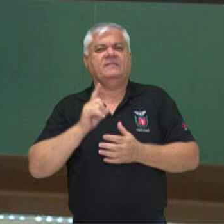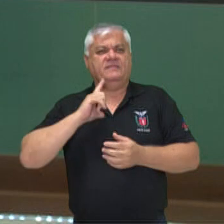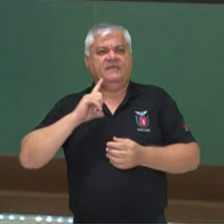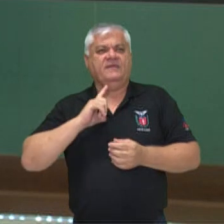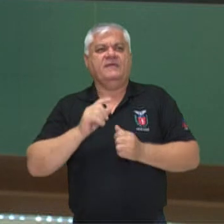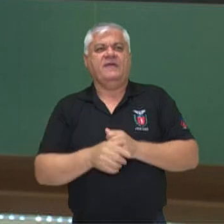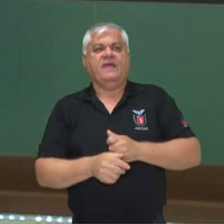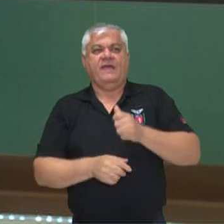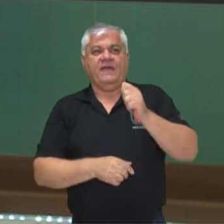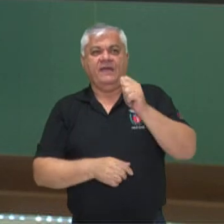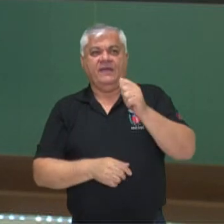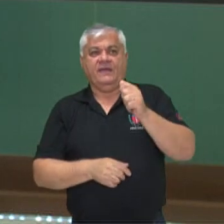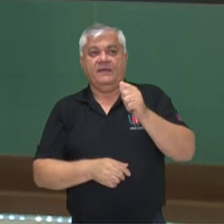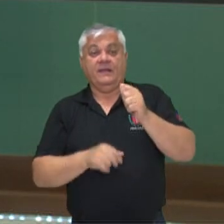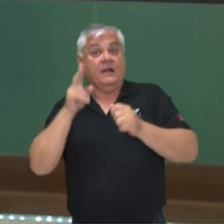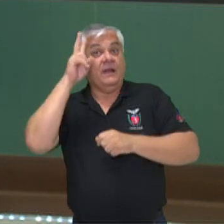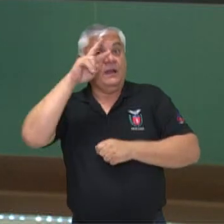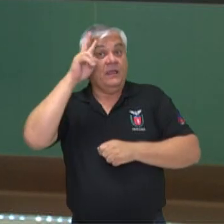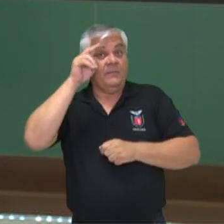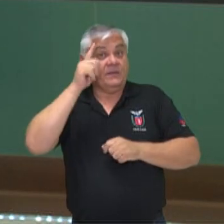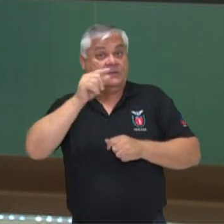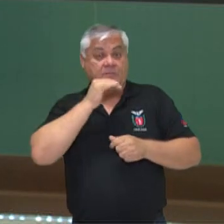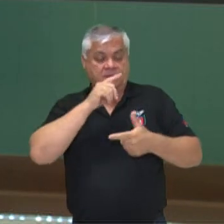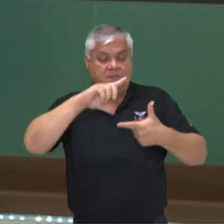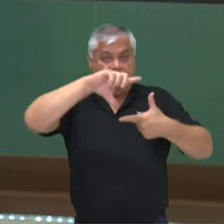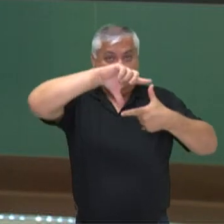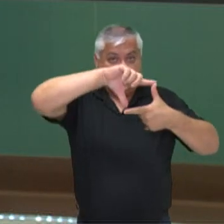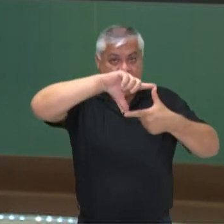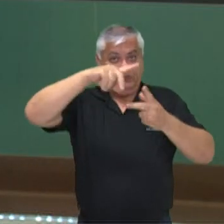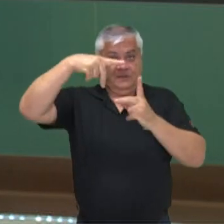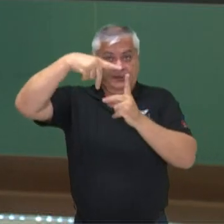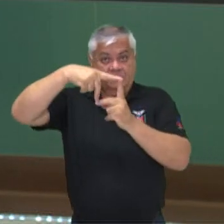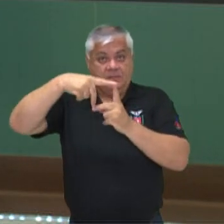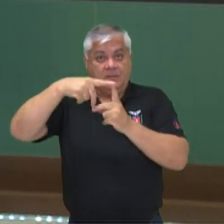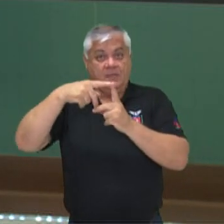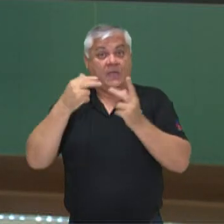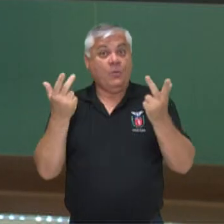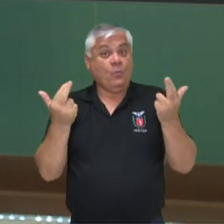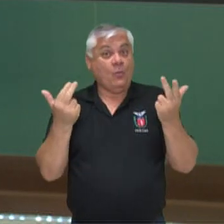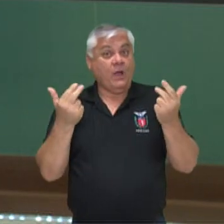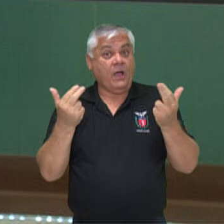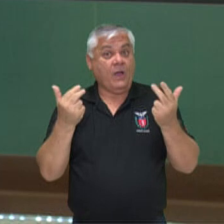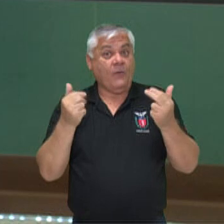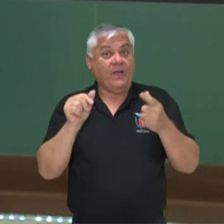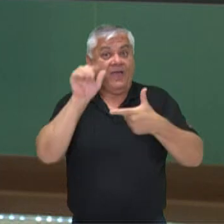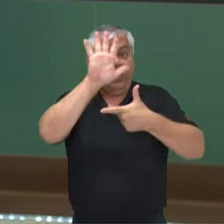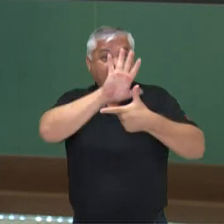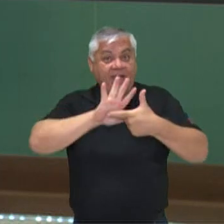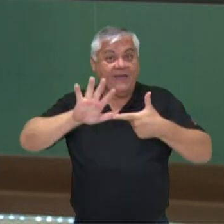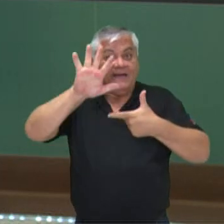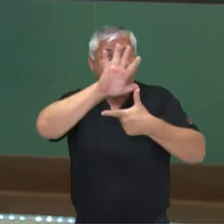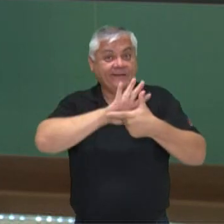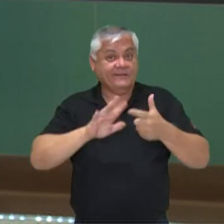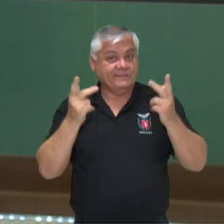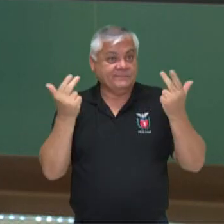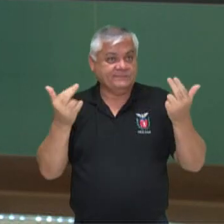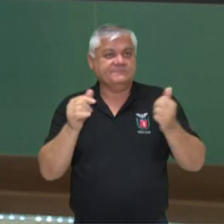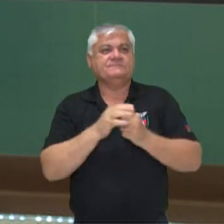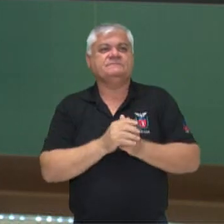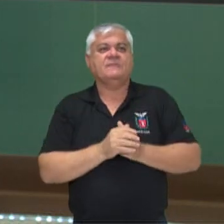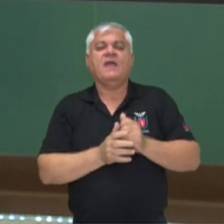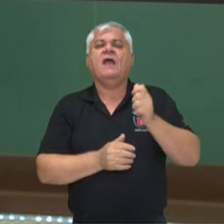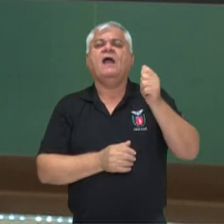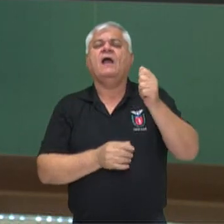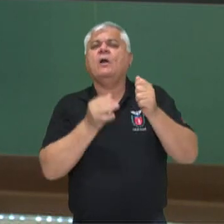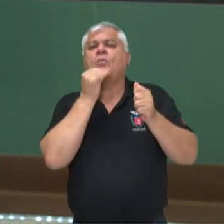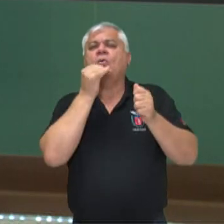aqui, ó. Lembrando que esses 2 carinhas têm a mesma área. Pensa nisso. Ele quer saber qual a